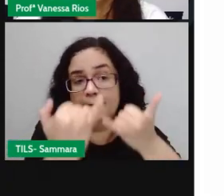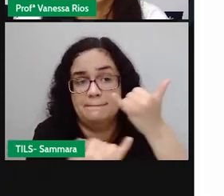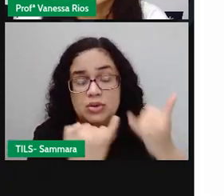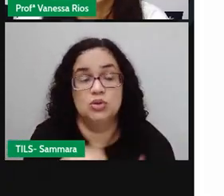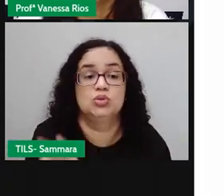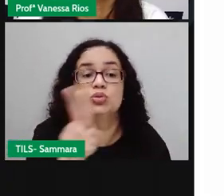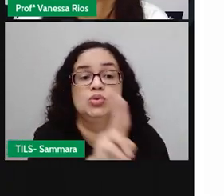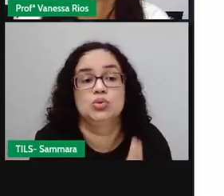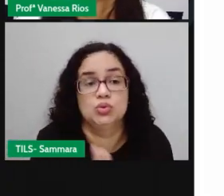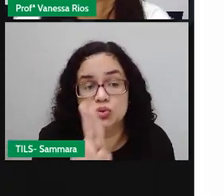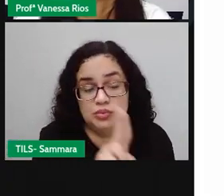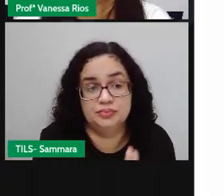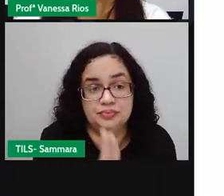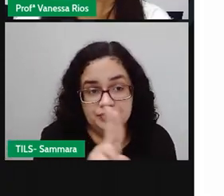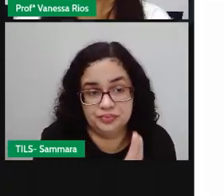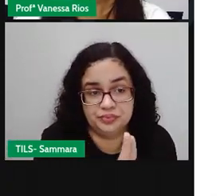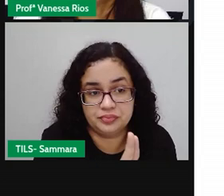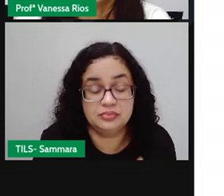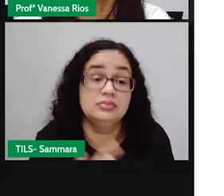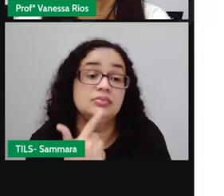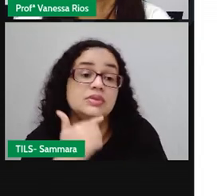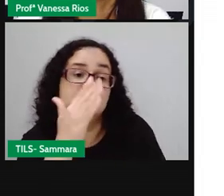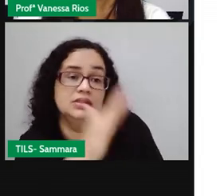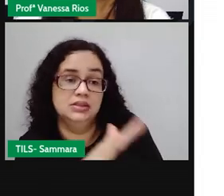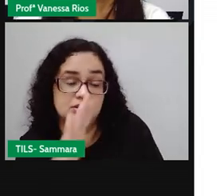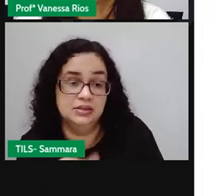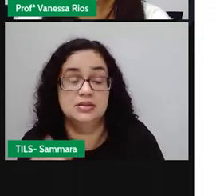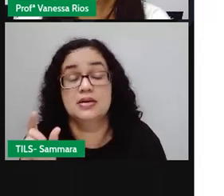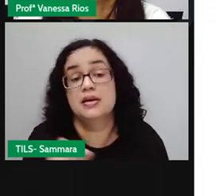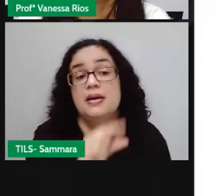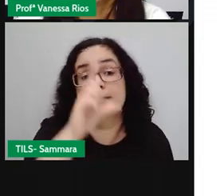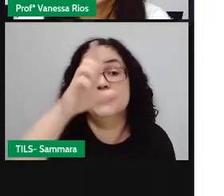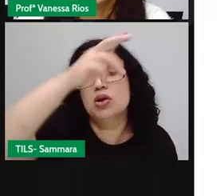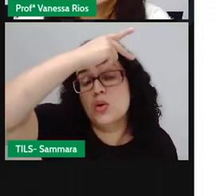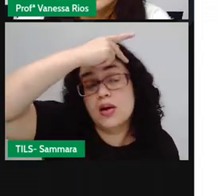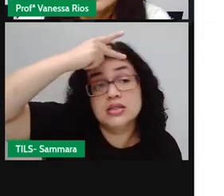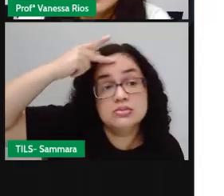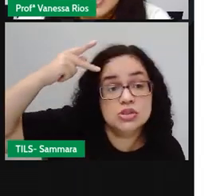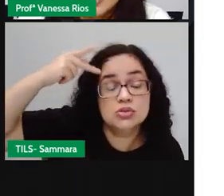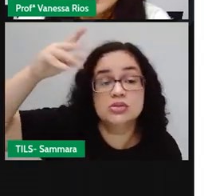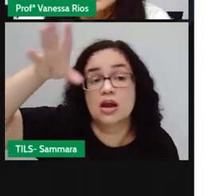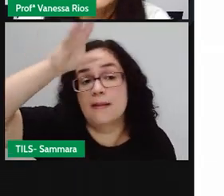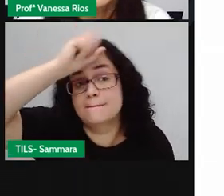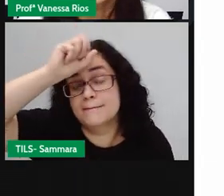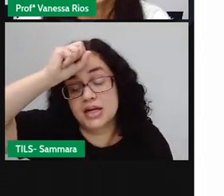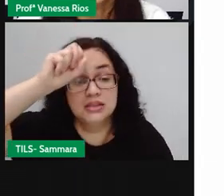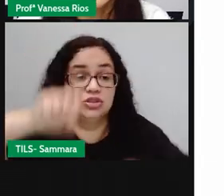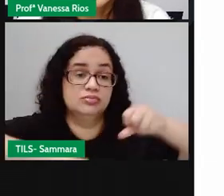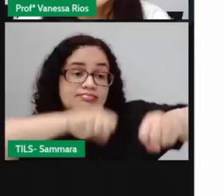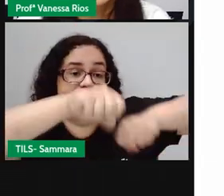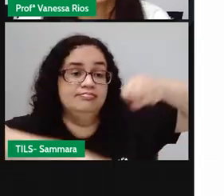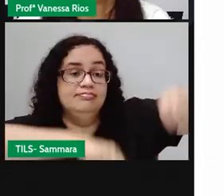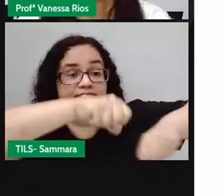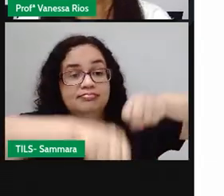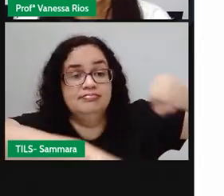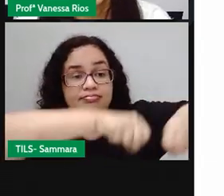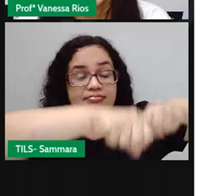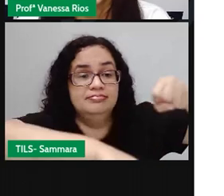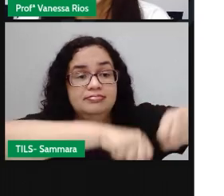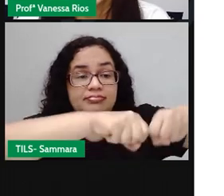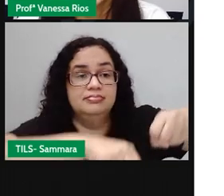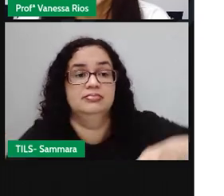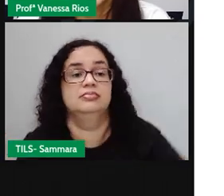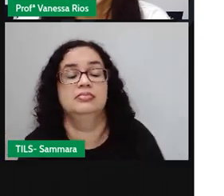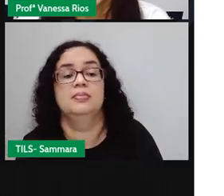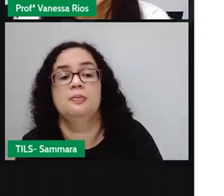utilizado bastante para as crianças, porque a maioria das pessoas aprendem, né? A andar de bicicleta, rodar bicicleta,